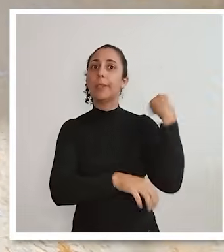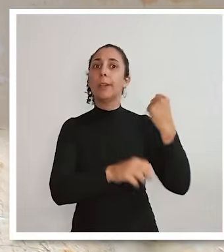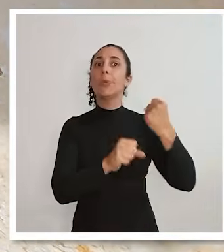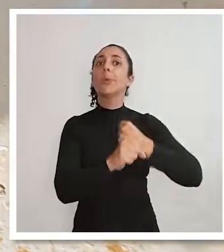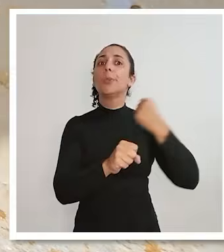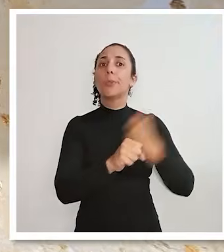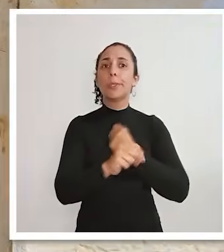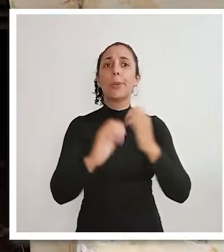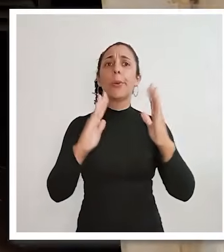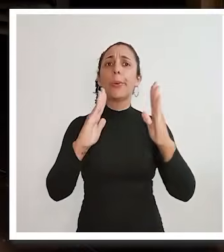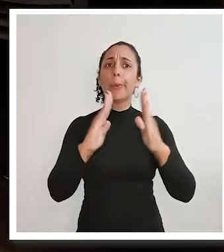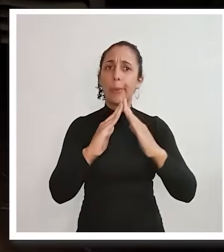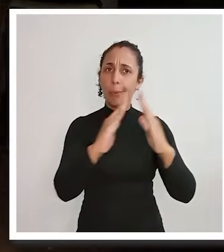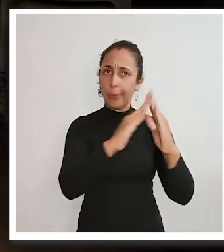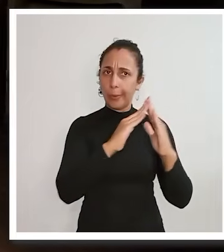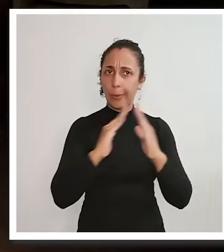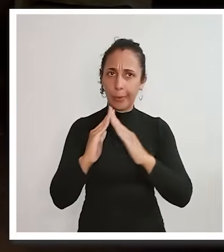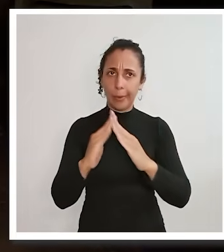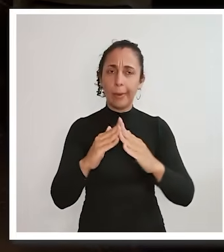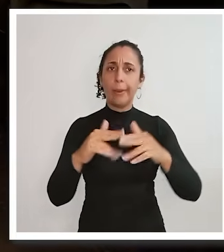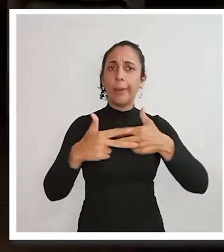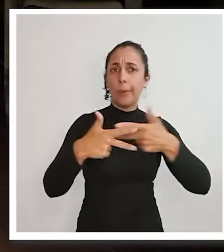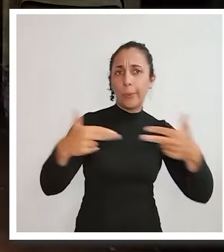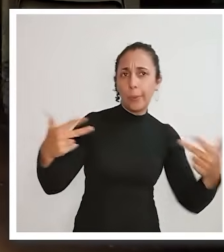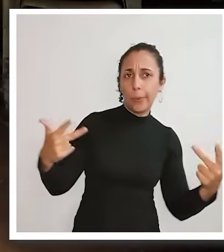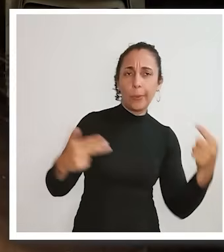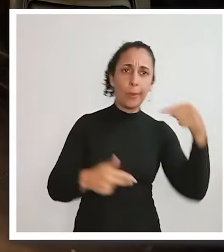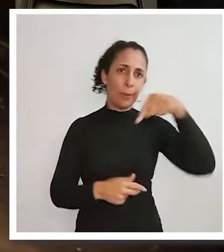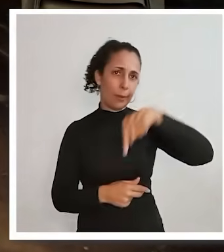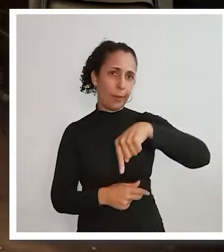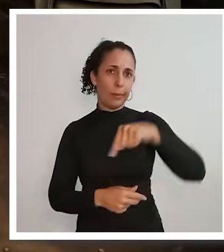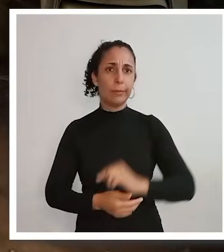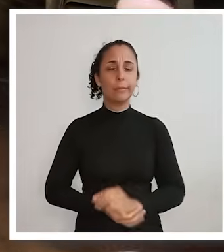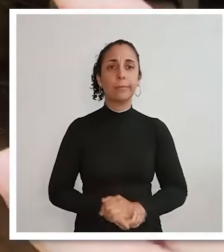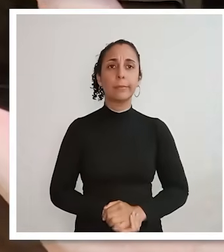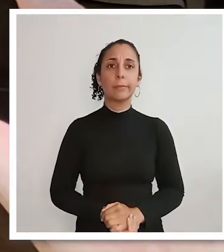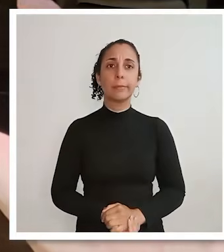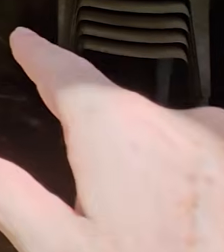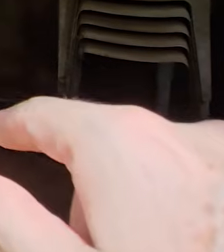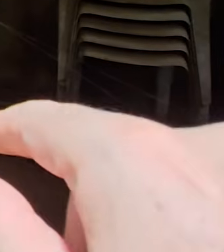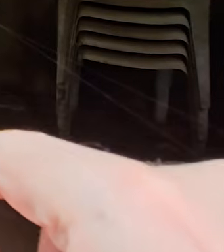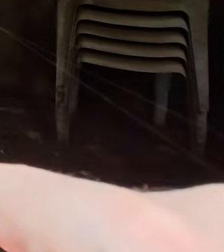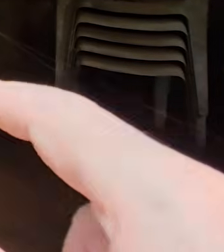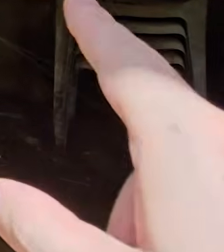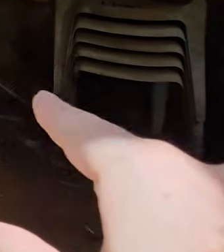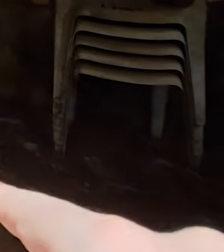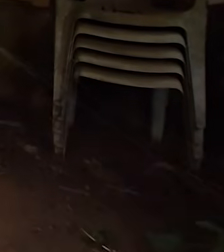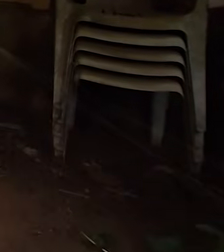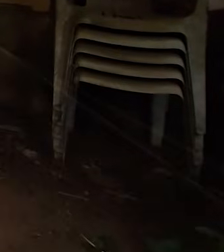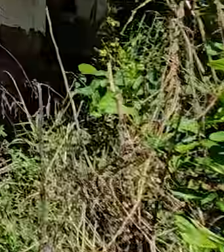construído por mão de obra de pessoas que foram escravizadas, né?